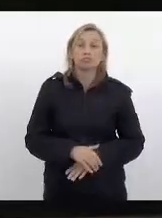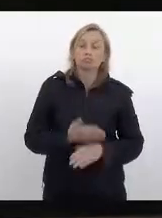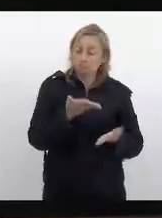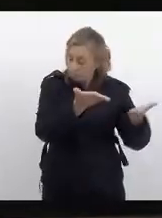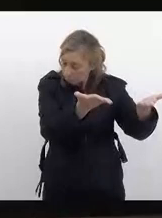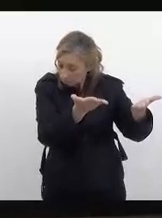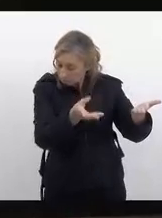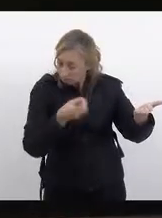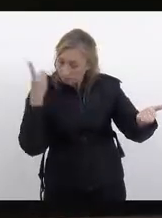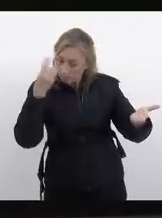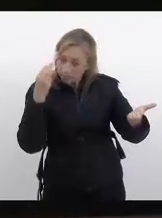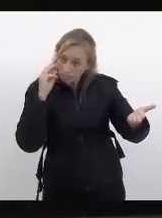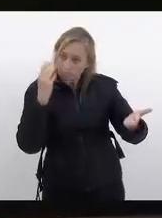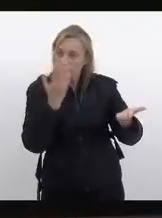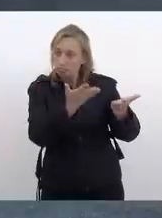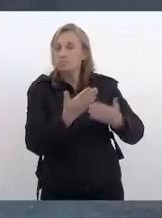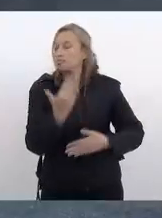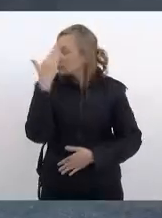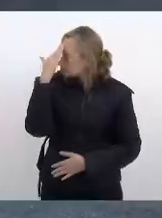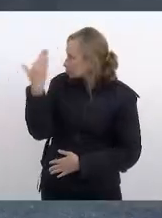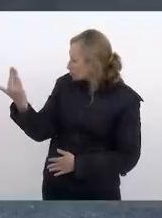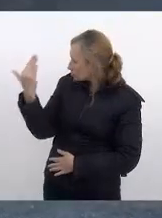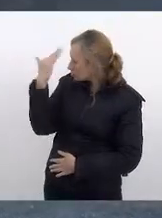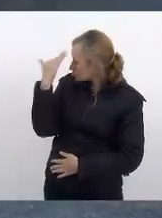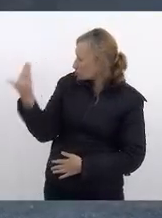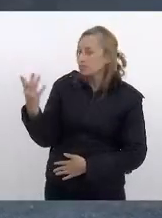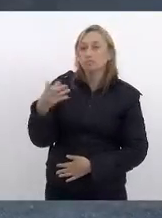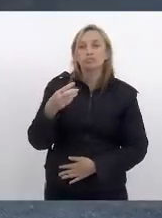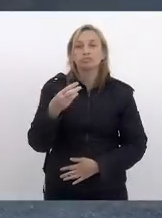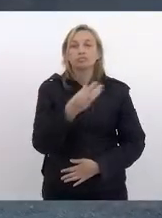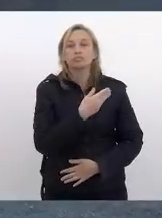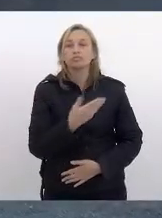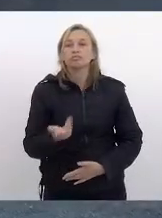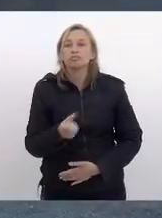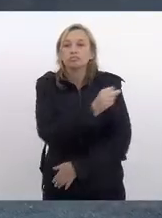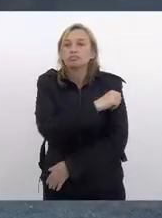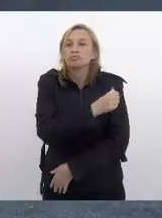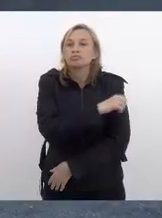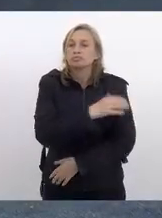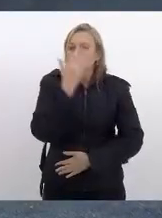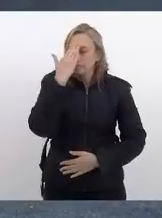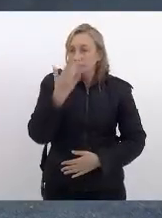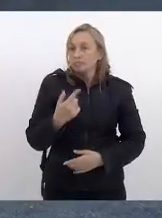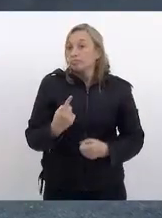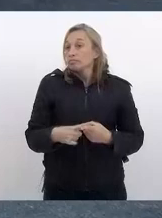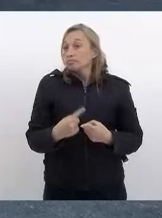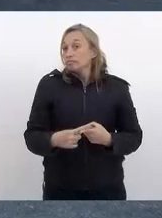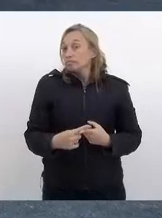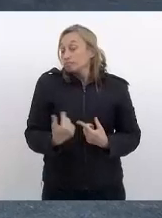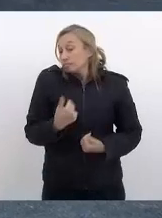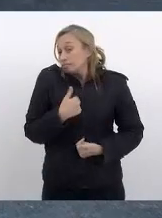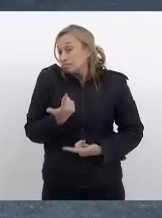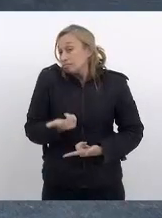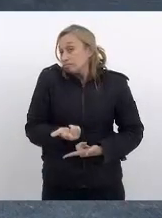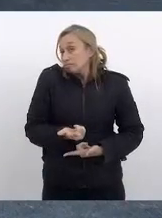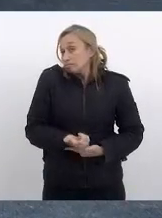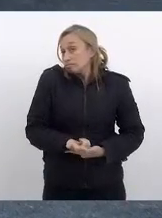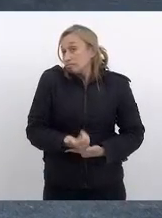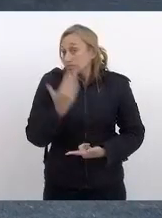por favor Deputado Valdete ligado uma parte primeira Regiane agradeço pelo a parte porque eu